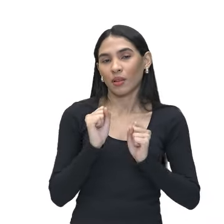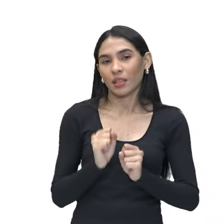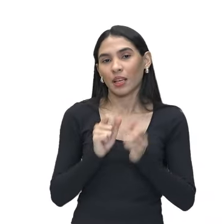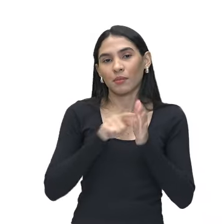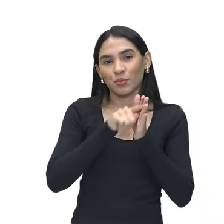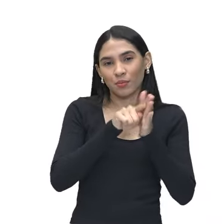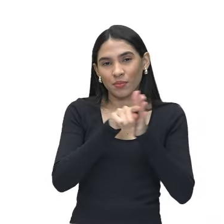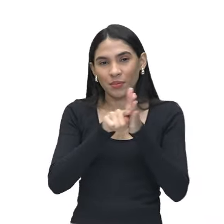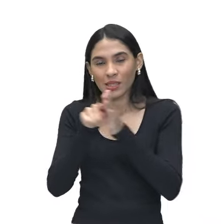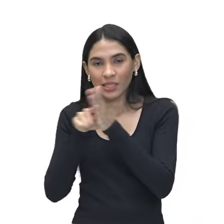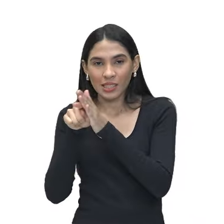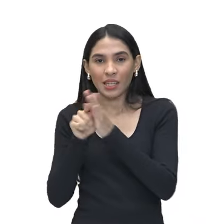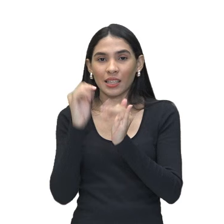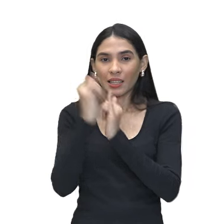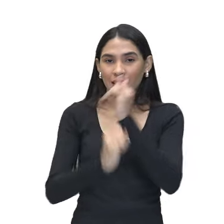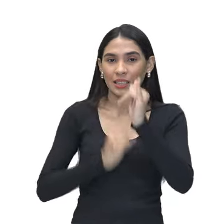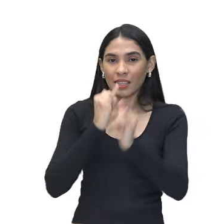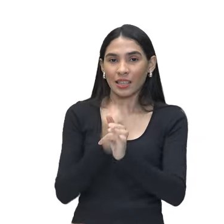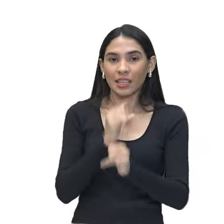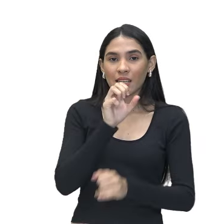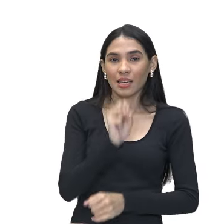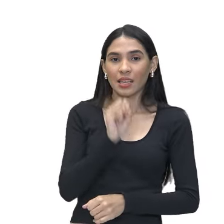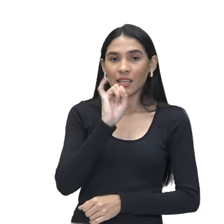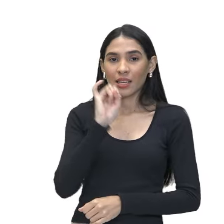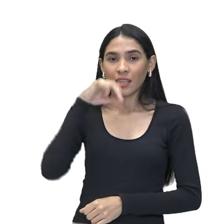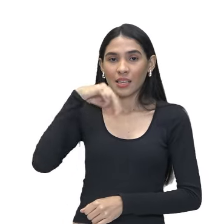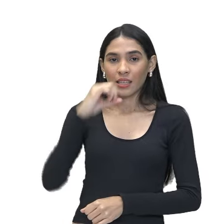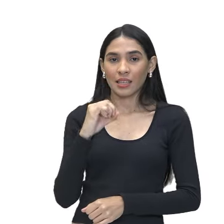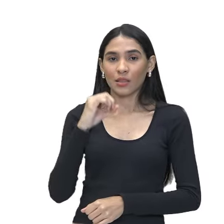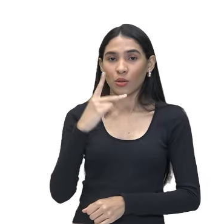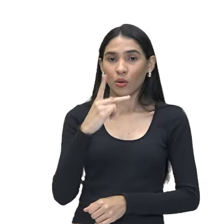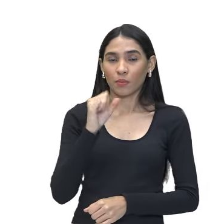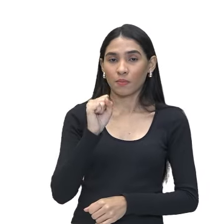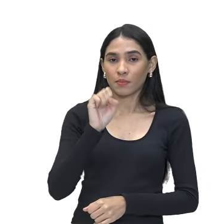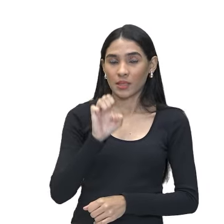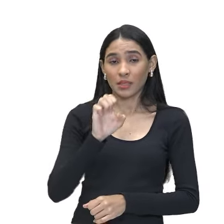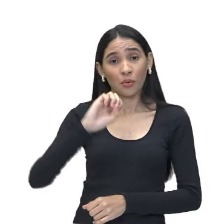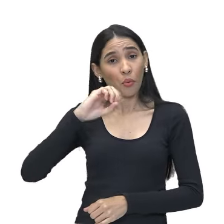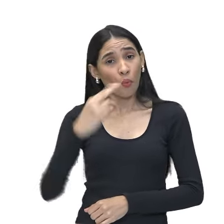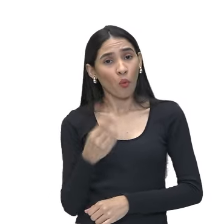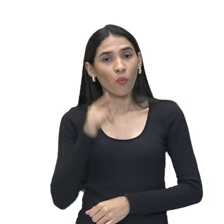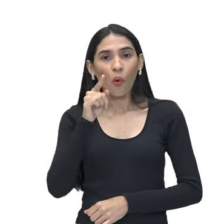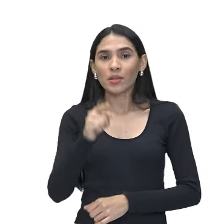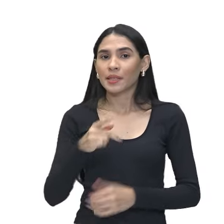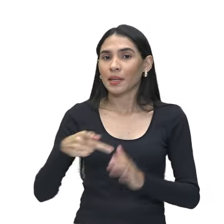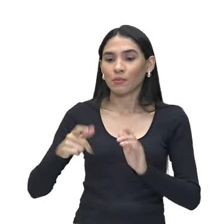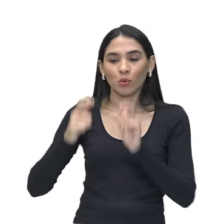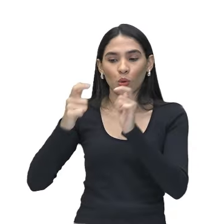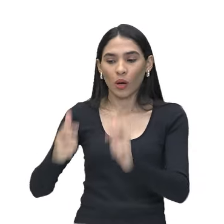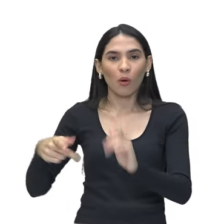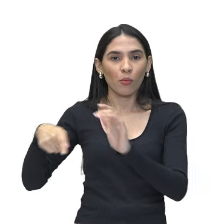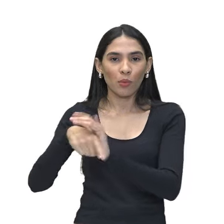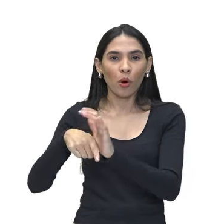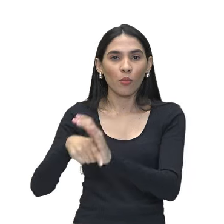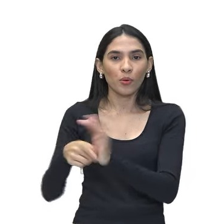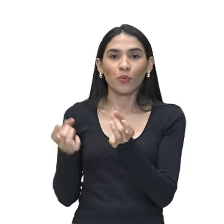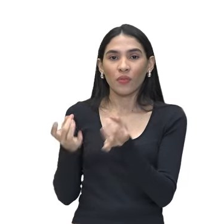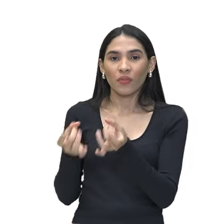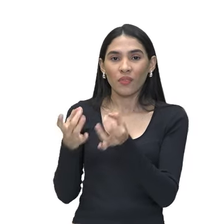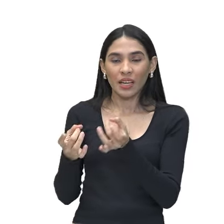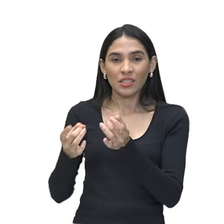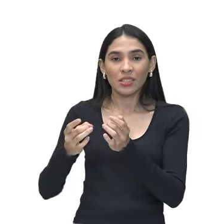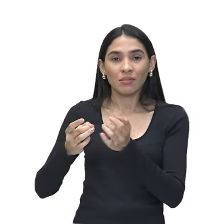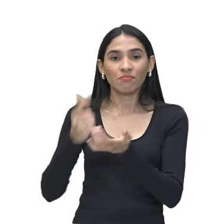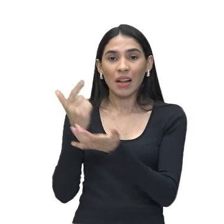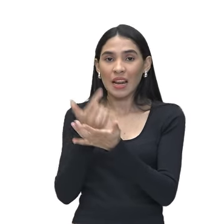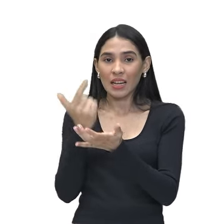na internet a sinopse. Ou ainda, se estivermos em uma livraria ou em um local que vende livros,